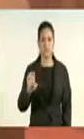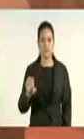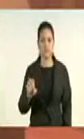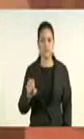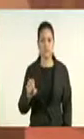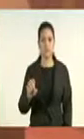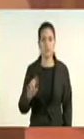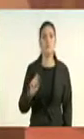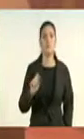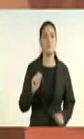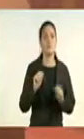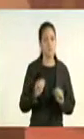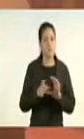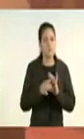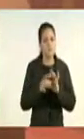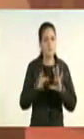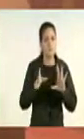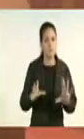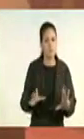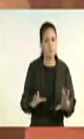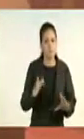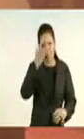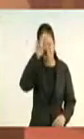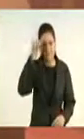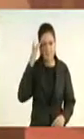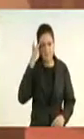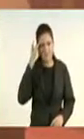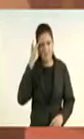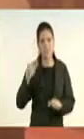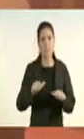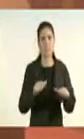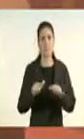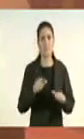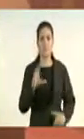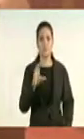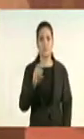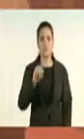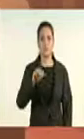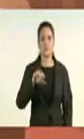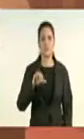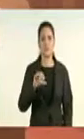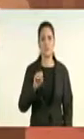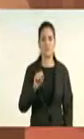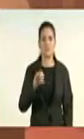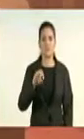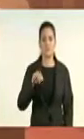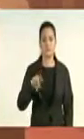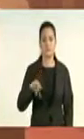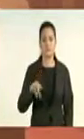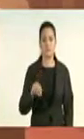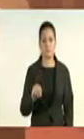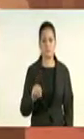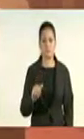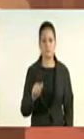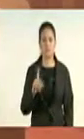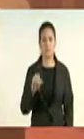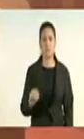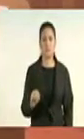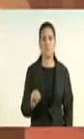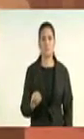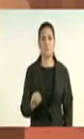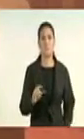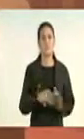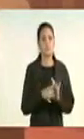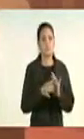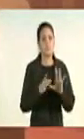comissionado integre o percentual de 2/3 previsto na lei de licitação. E vai mais além. Item 4º da